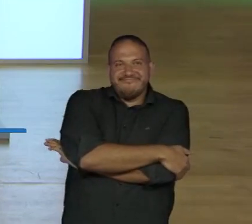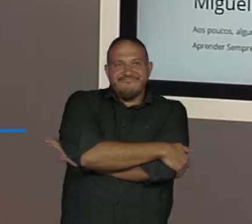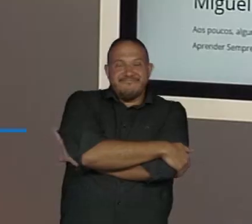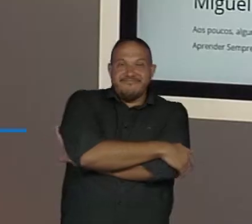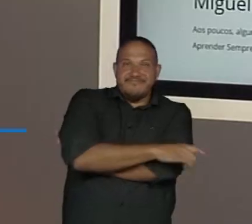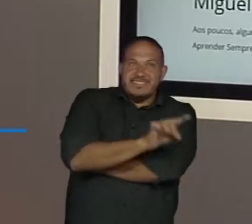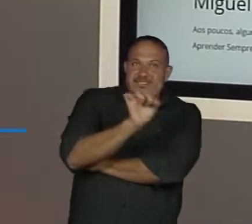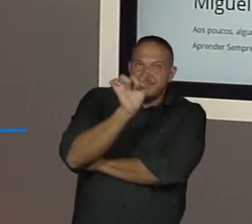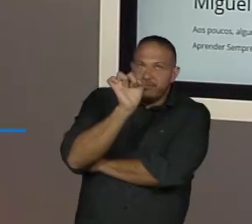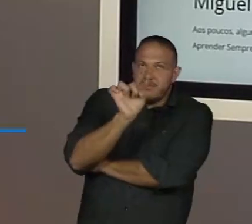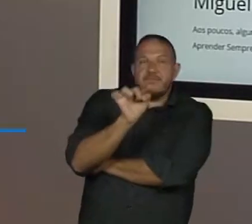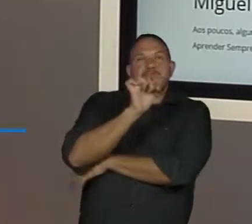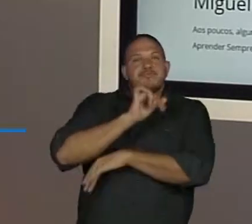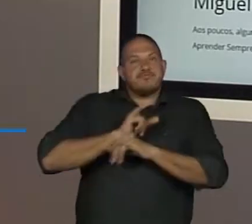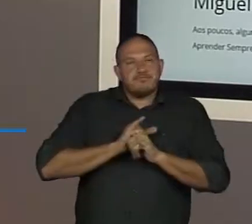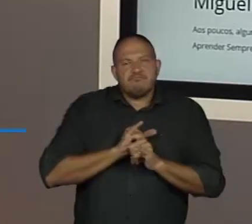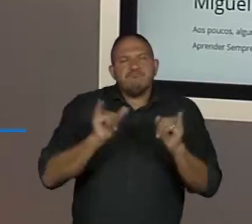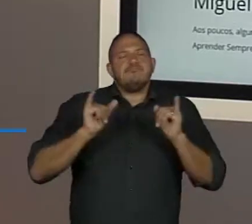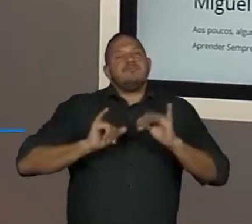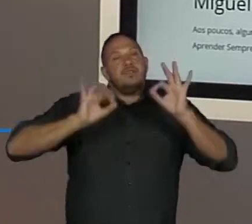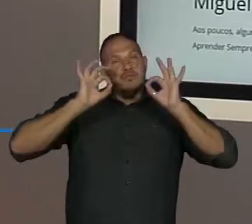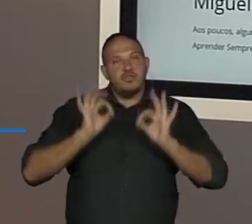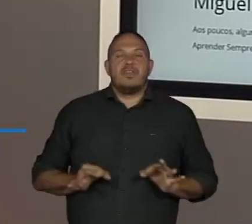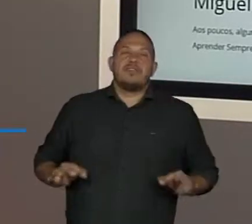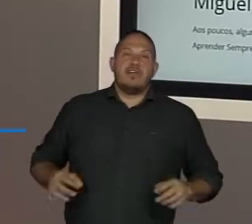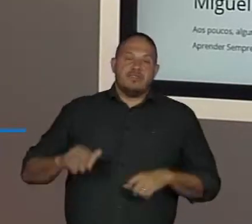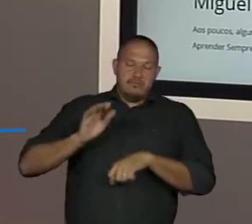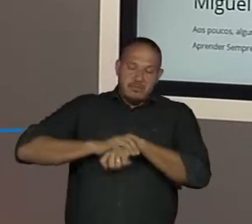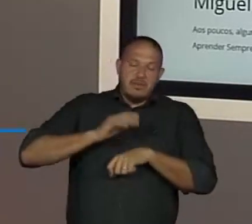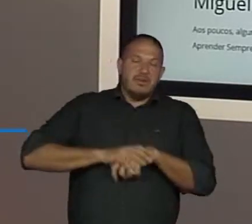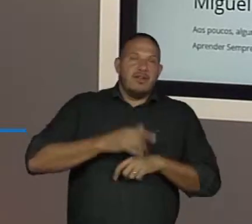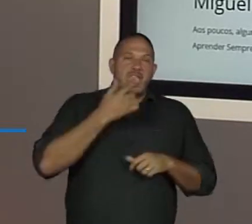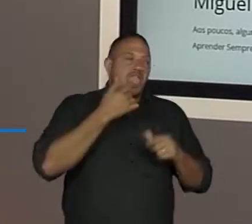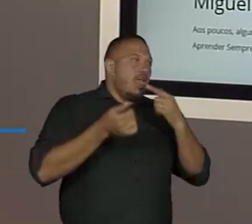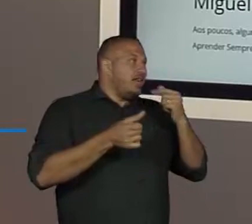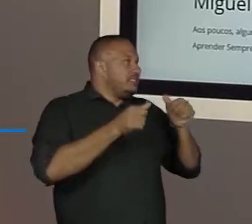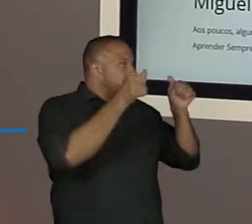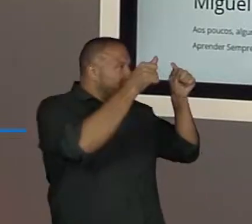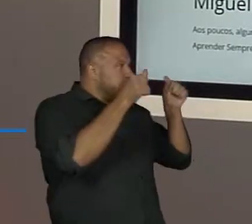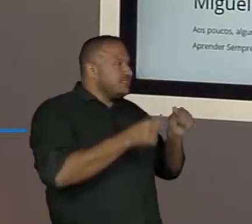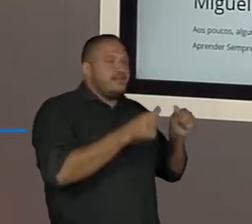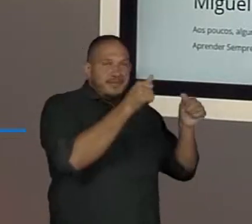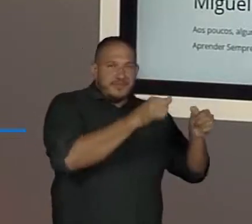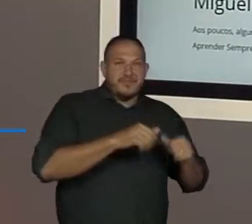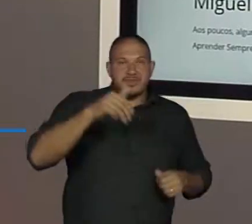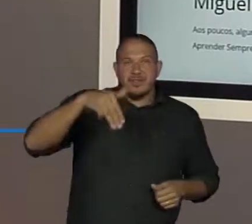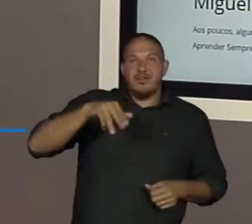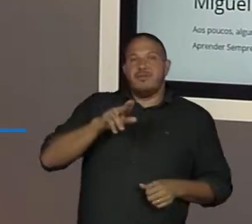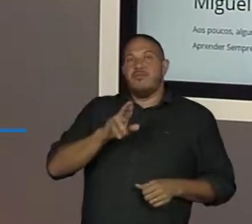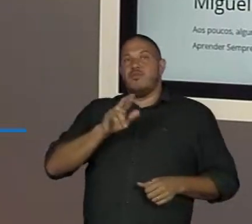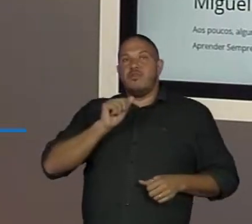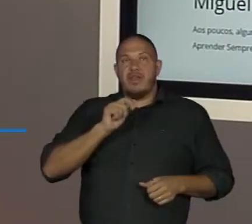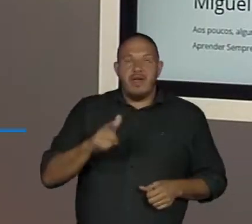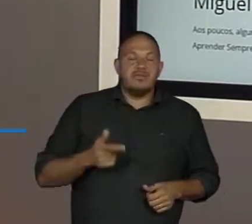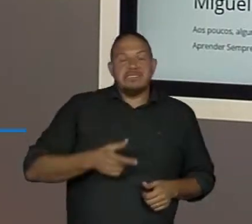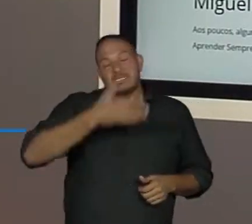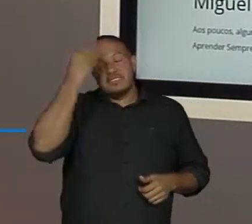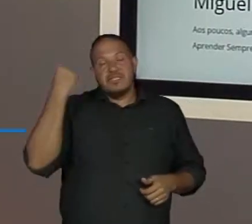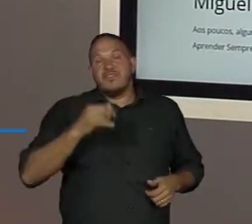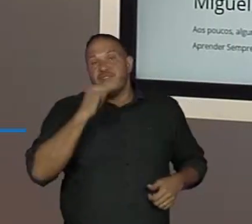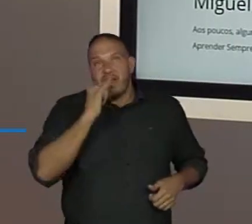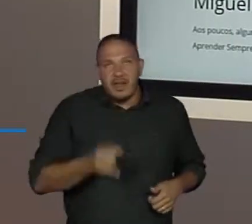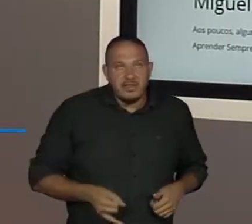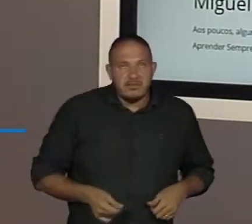uma notícia que com certeza vai para o nosso mural. Eu tive pouca oportunidade de falar sobre o projeto final dessa